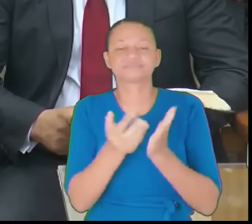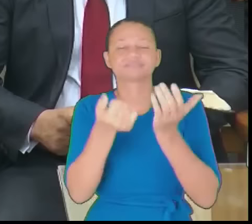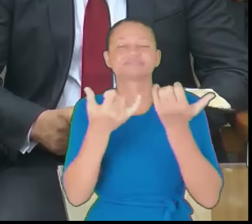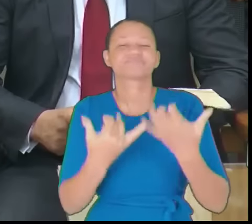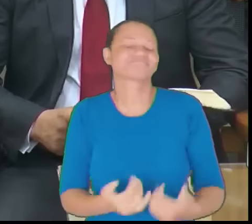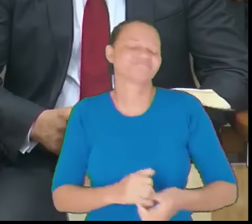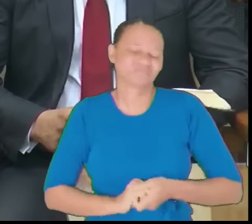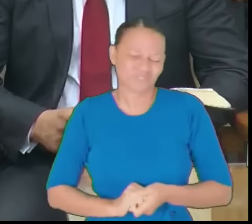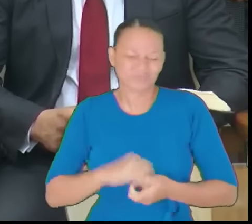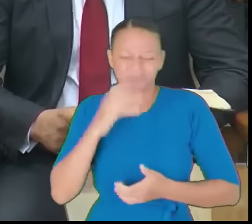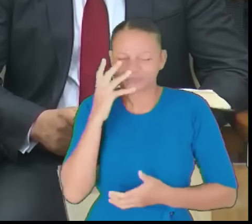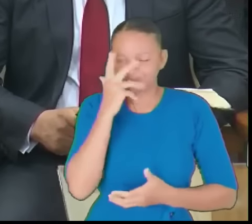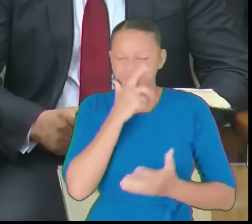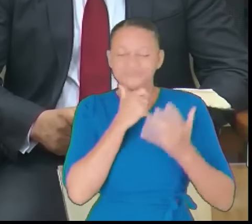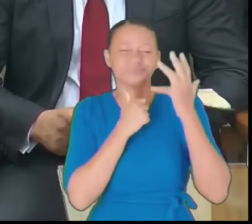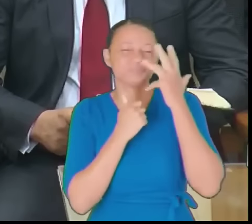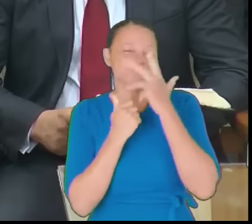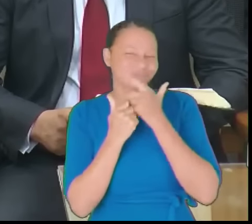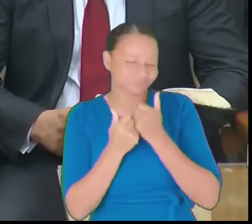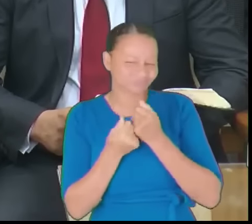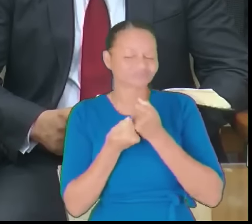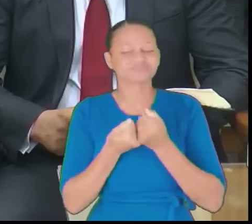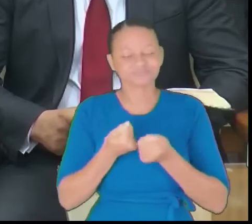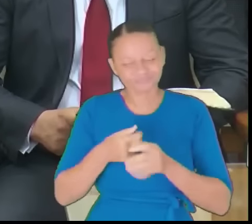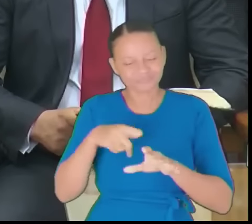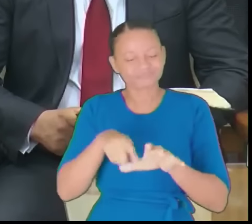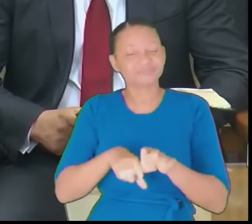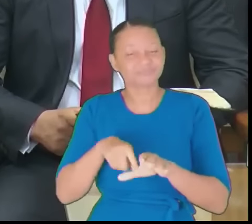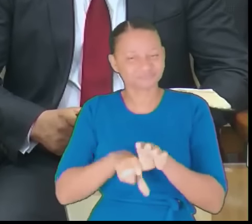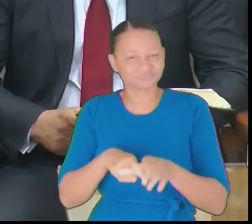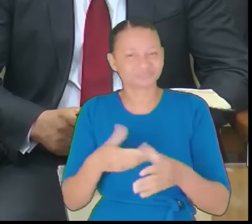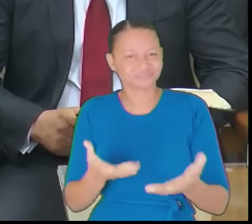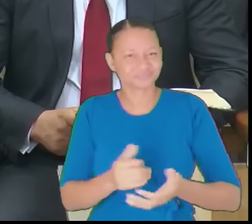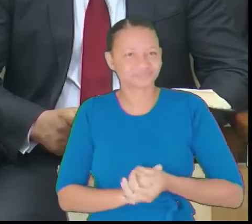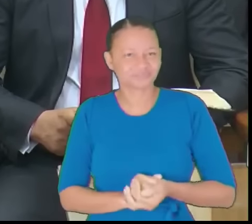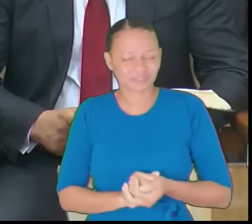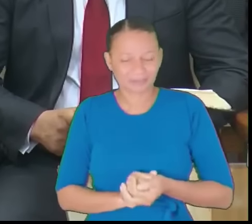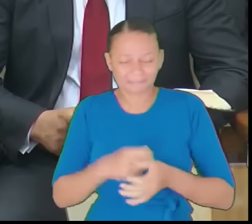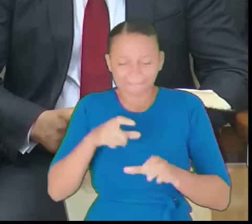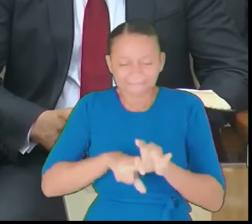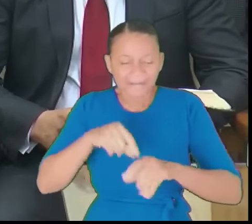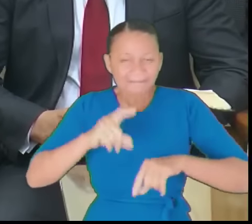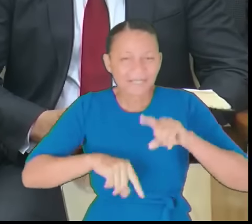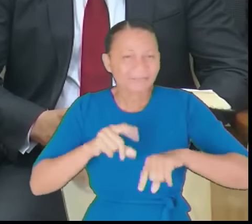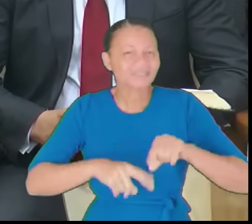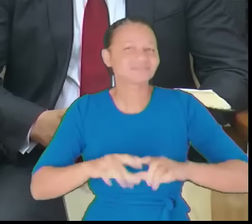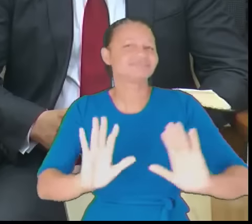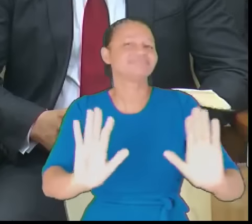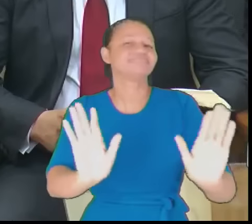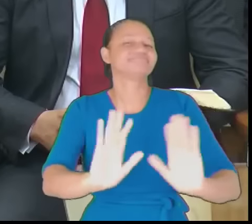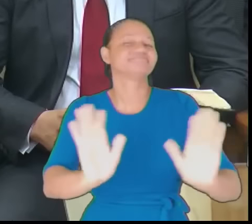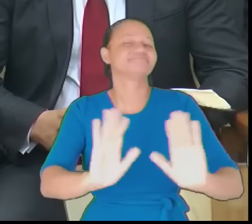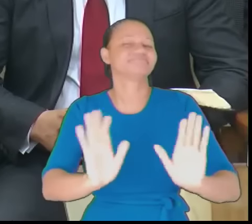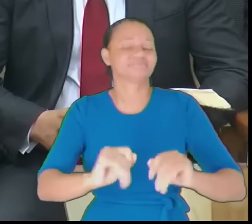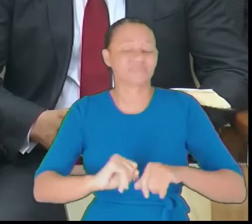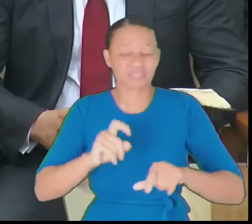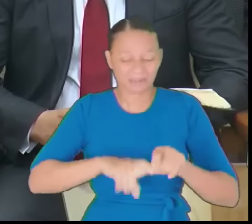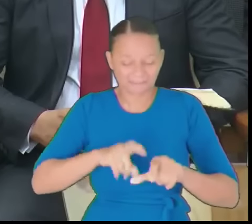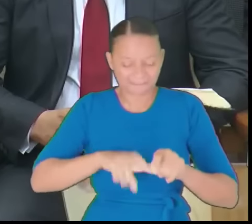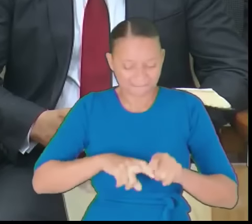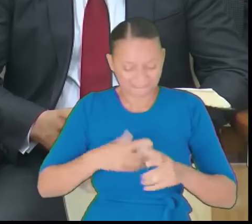os pés dos que anunciam boas novas. Não é o pé material, não é o pé material. Não é o pé